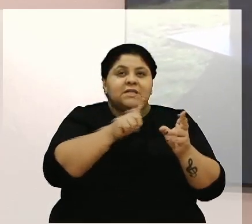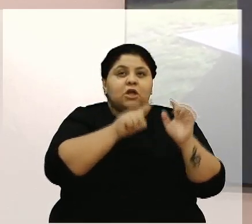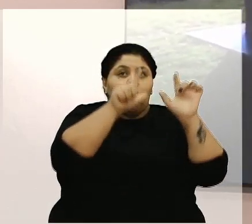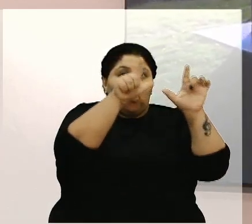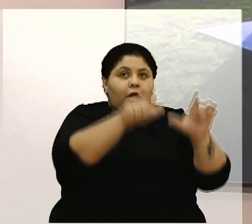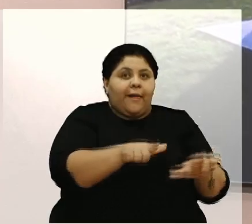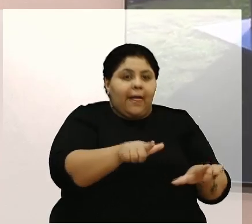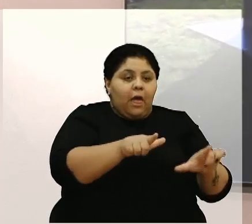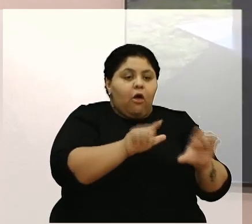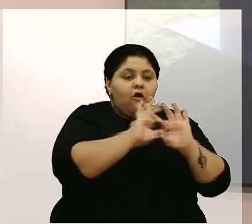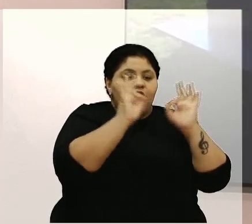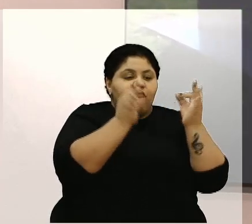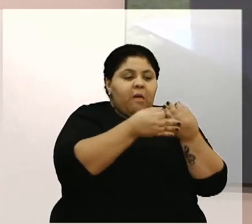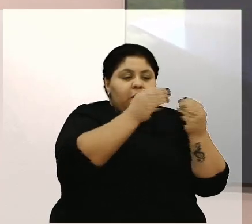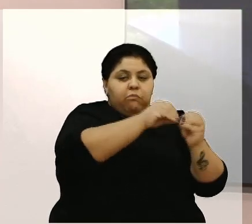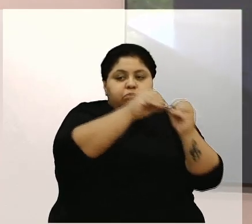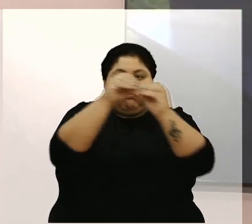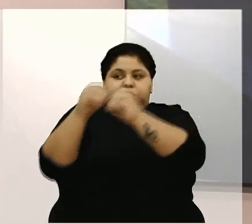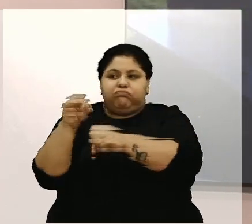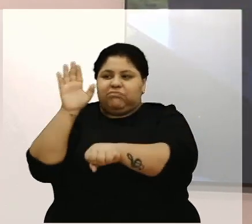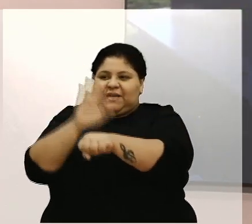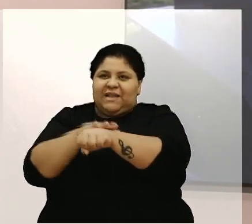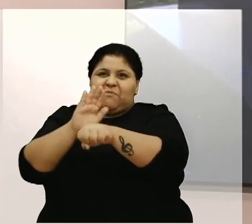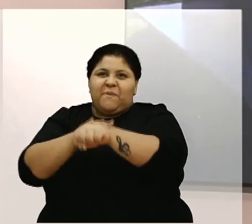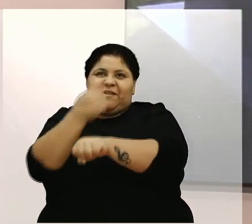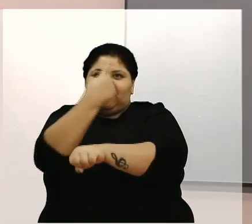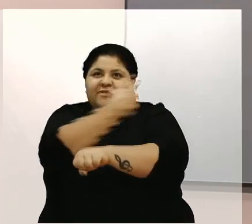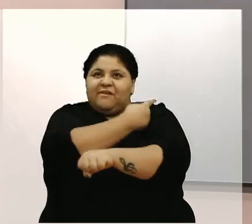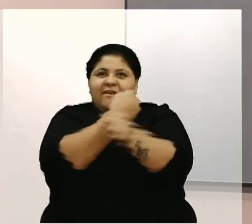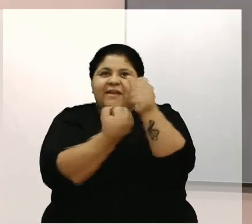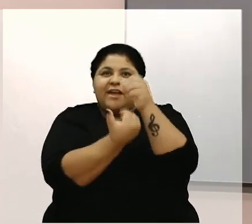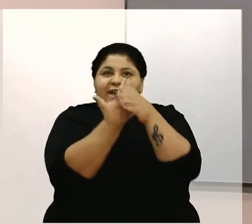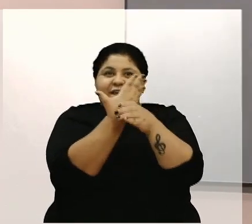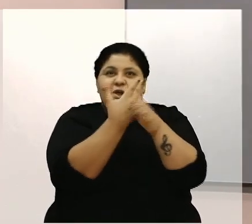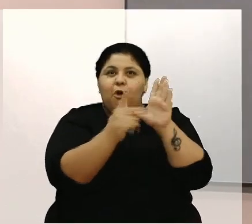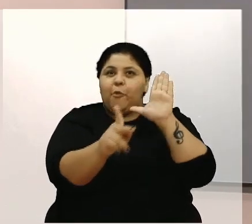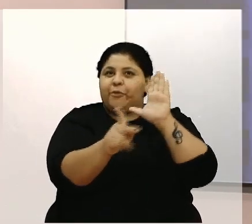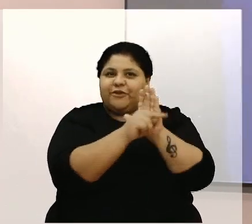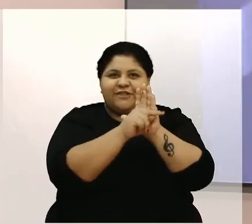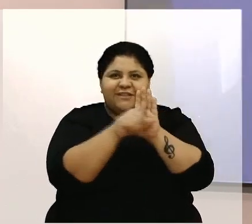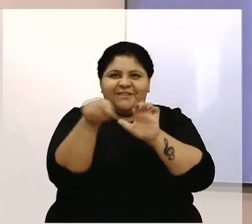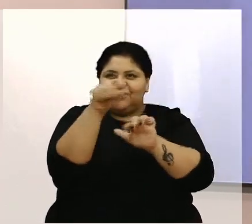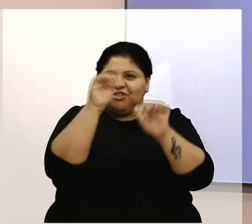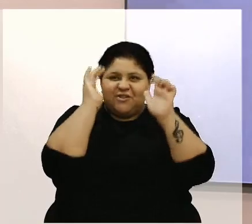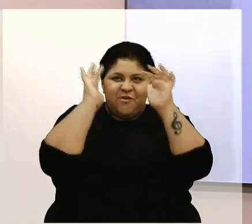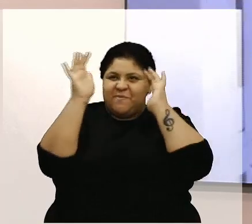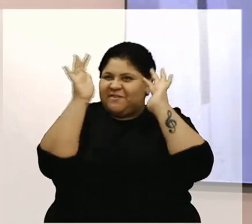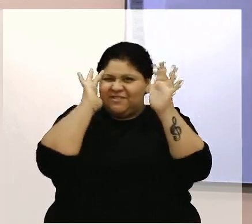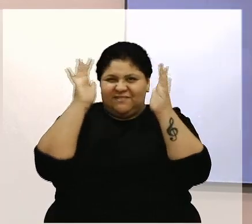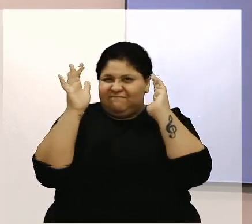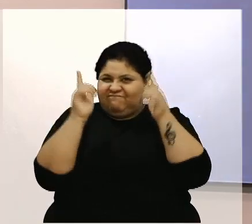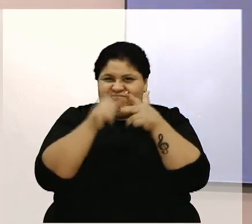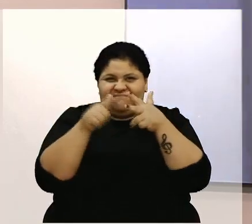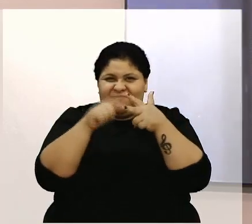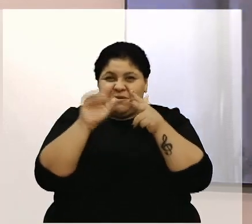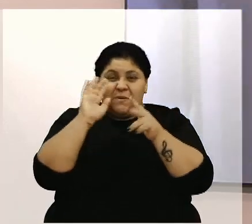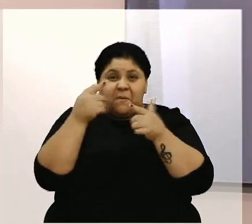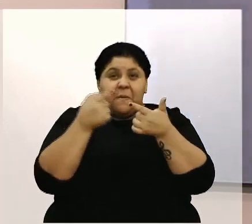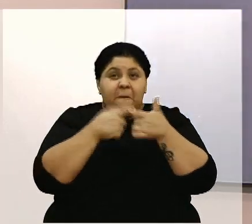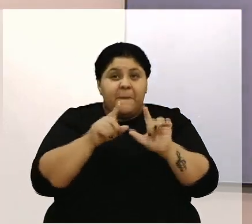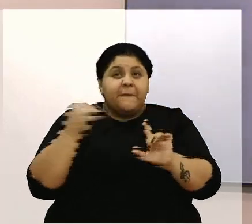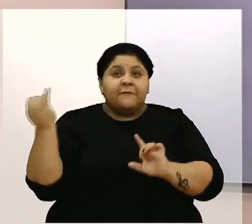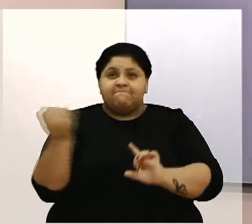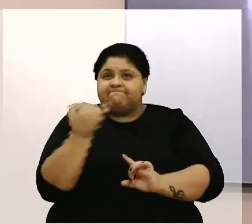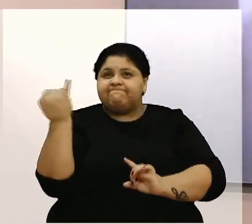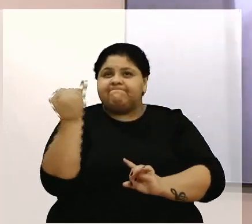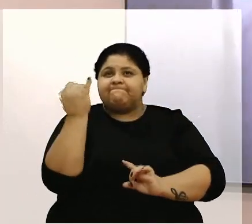famílias que naquele momento a gente nem imaginava desse desastre que está acontecendo, mas que já era de grande importância.